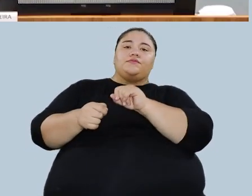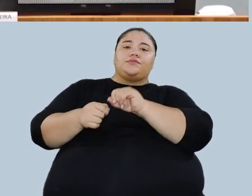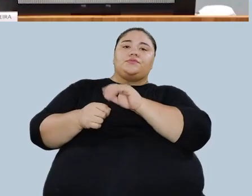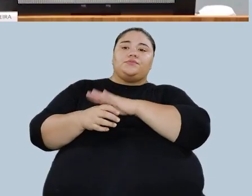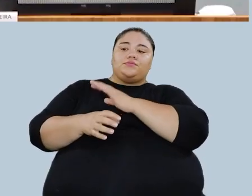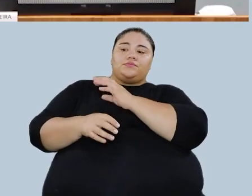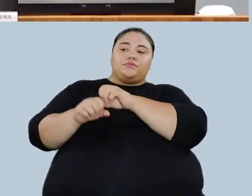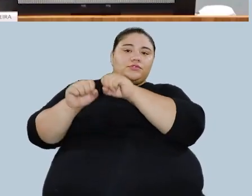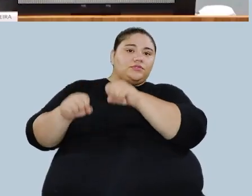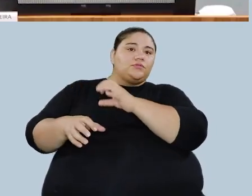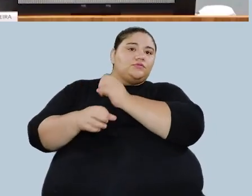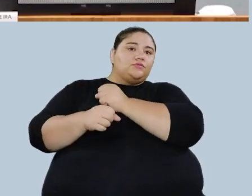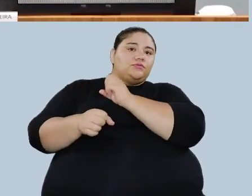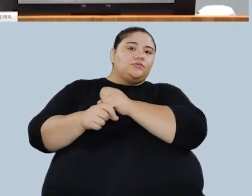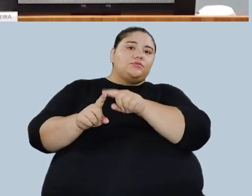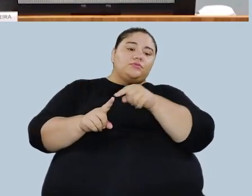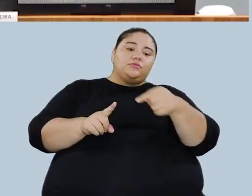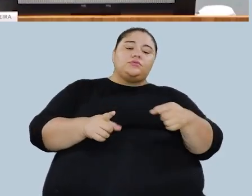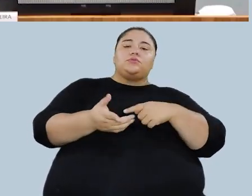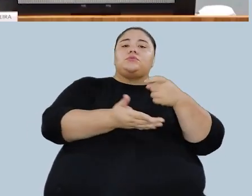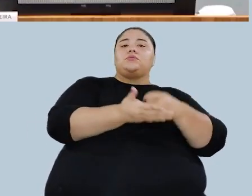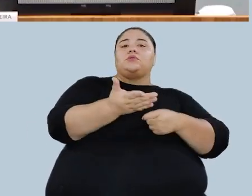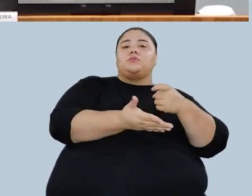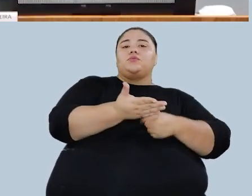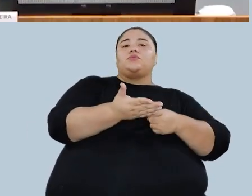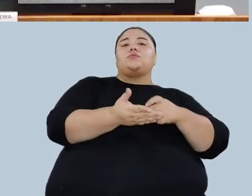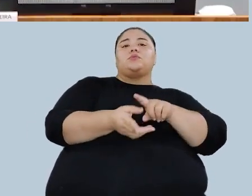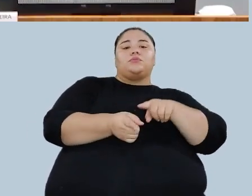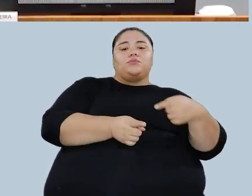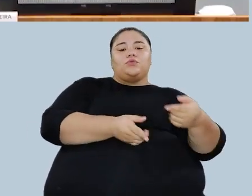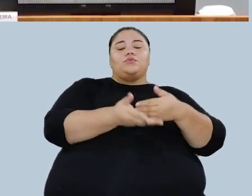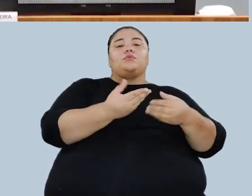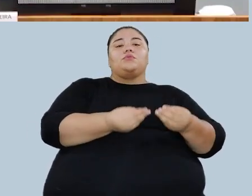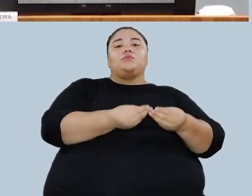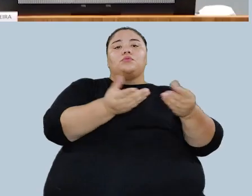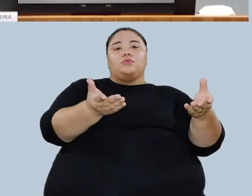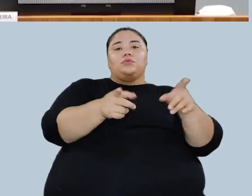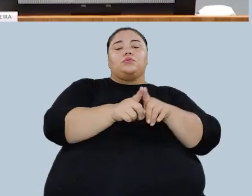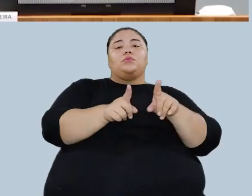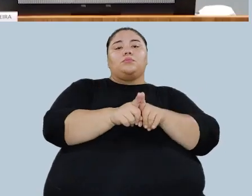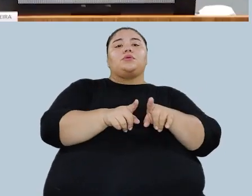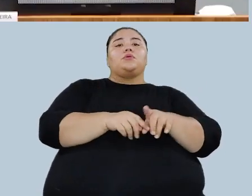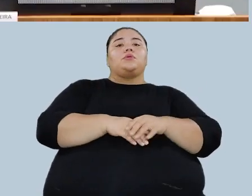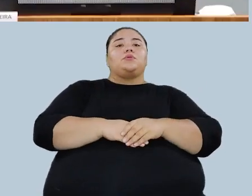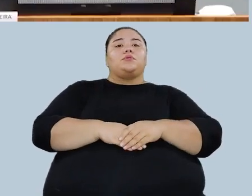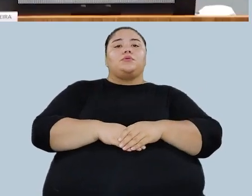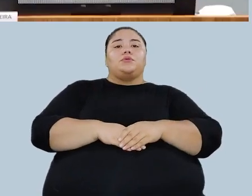para o sistema financeiro, e ele retém o tributo que vai ser, né, transitado ali para o fornecedor e